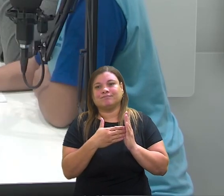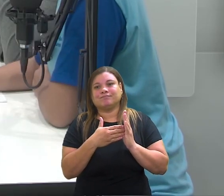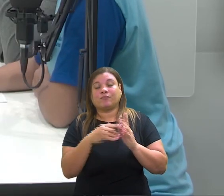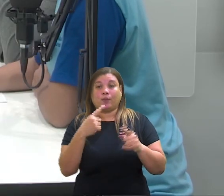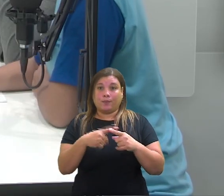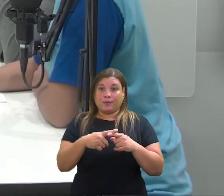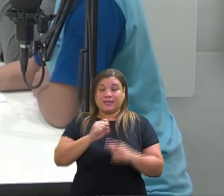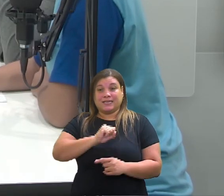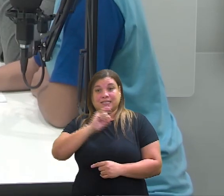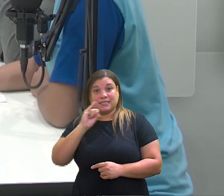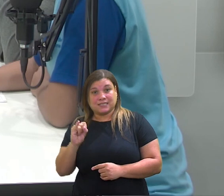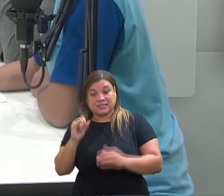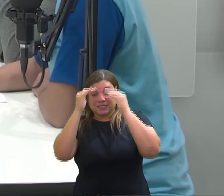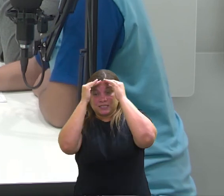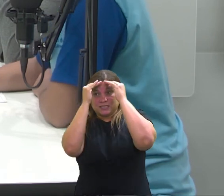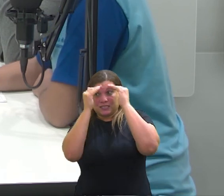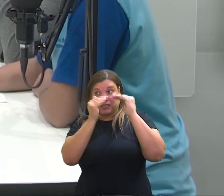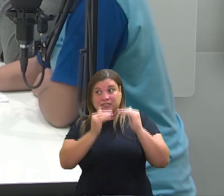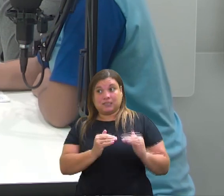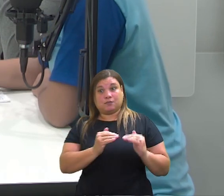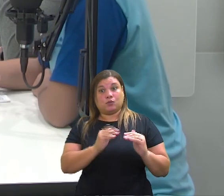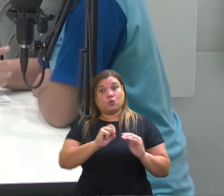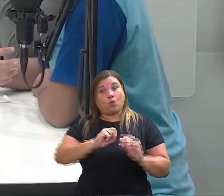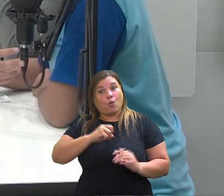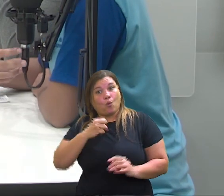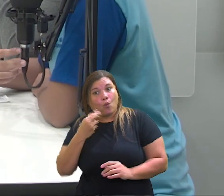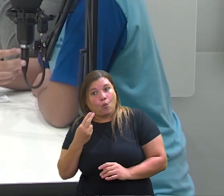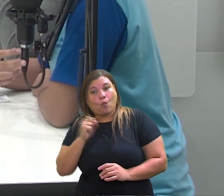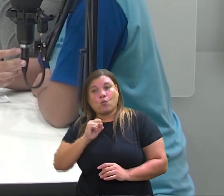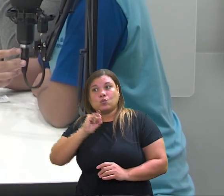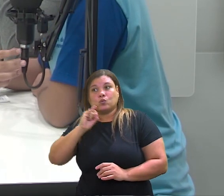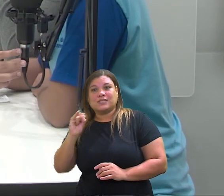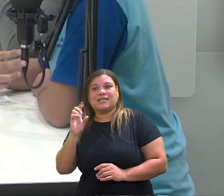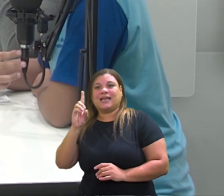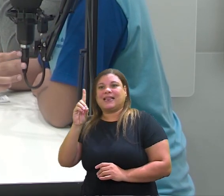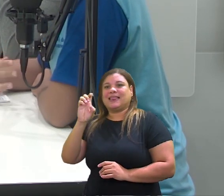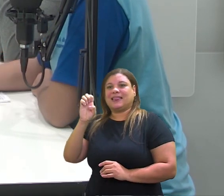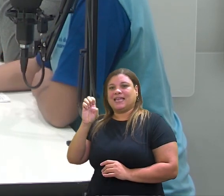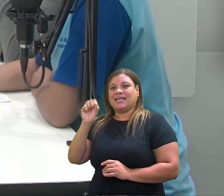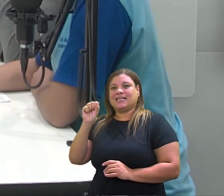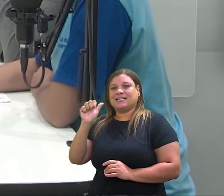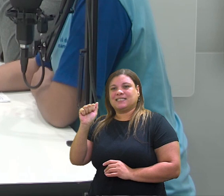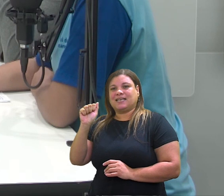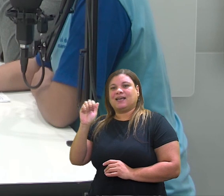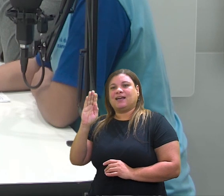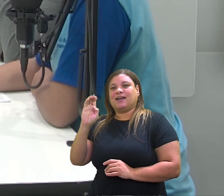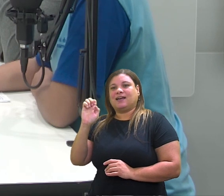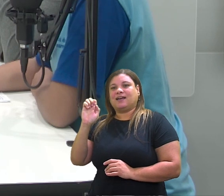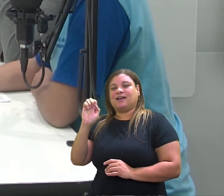falando dele. Uhum. Quando eu estou falando de mim, eu sou filho de fulano, eu não vou te obedecer. Aí na hora